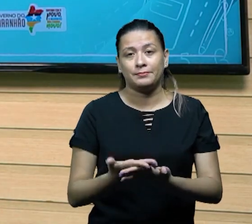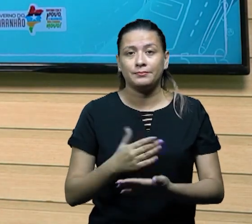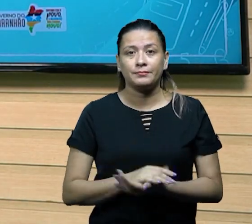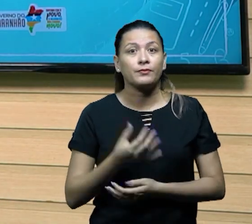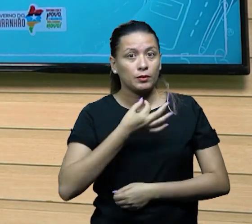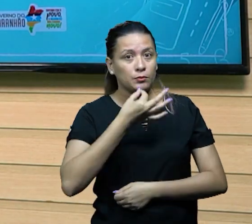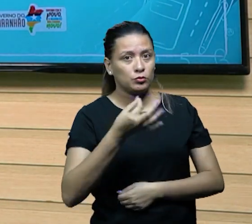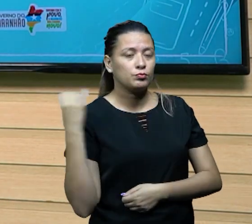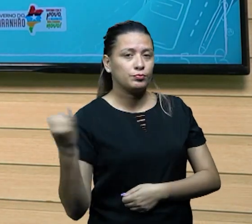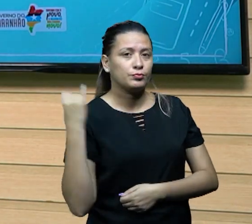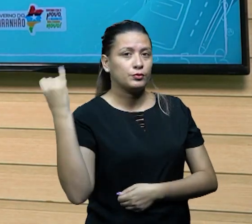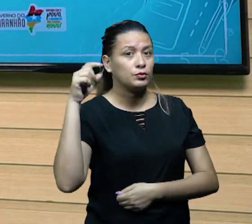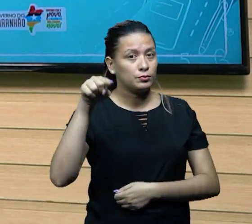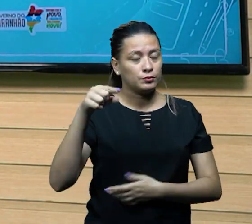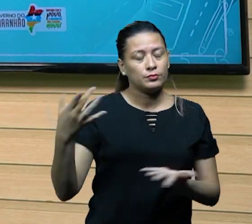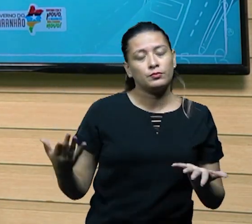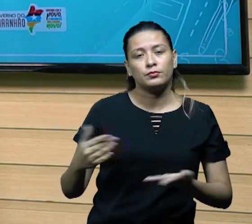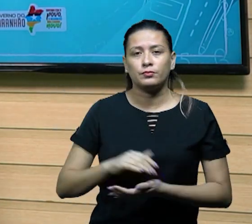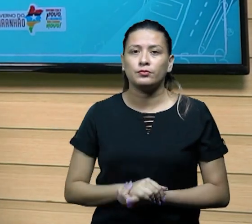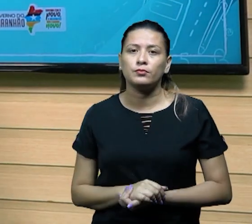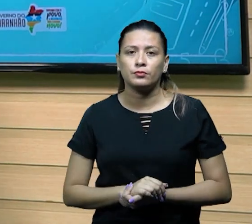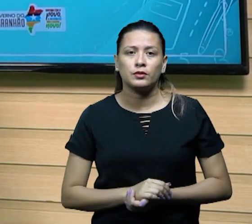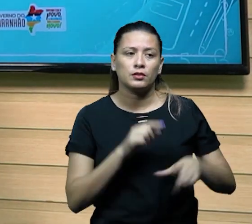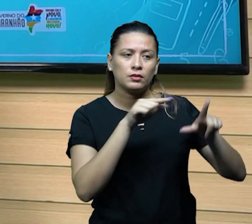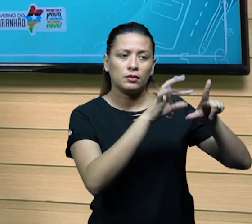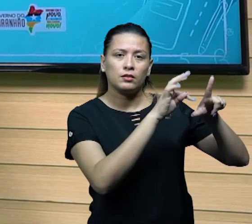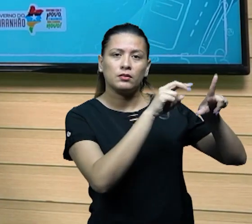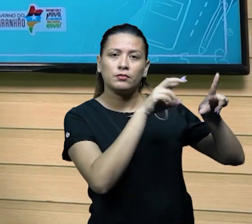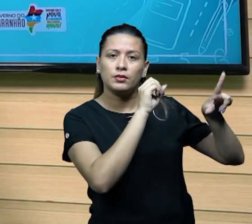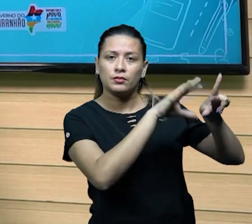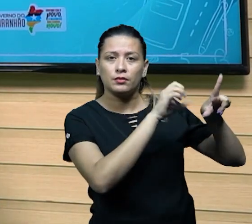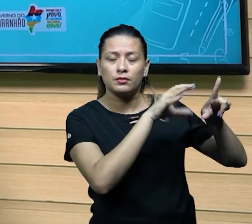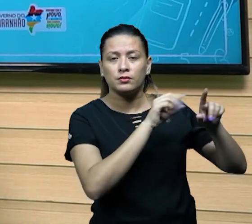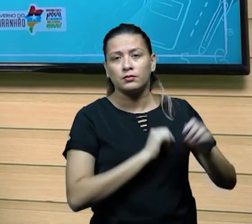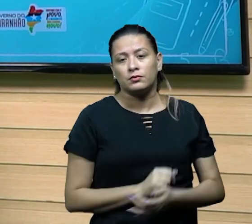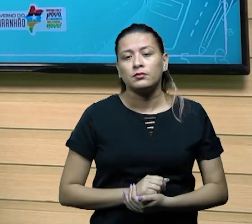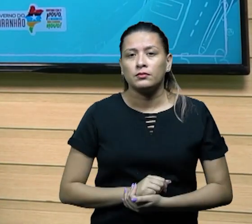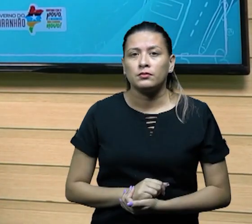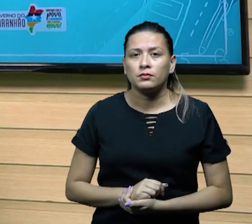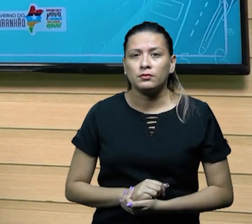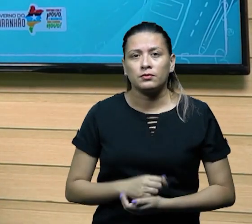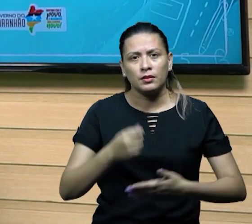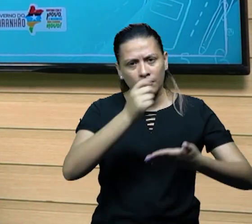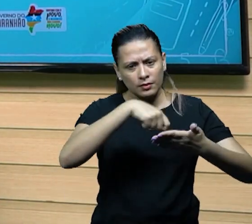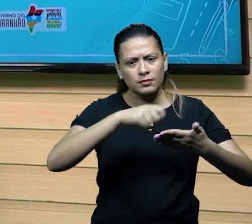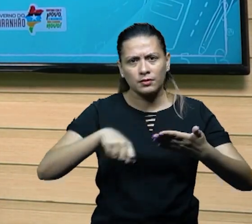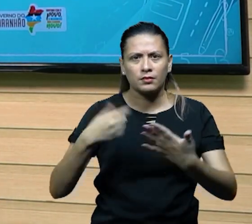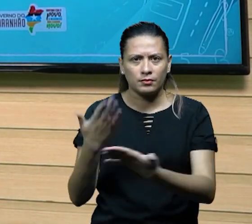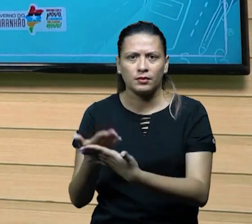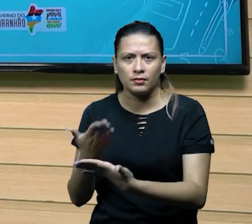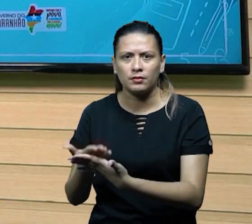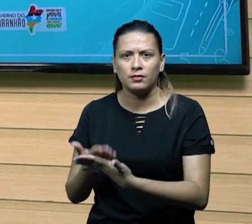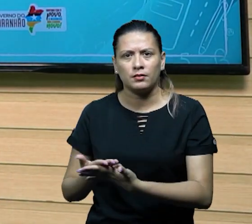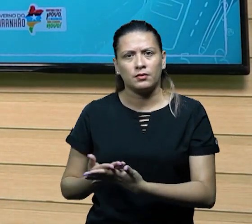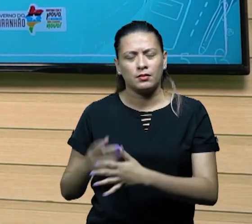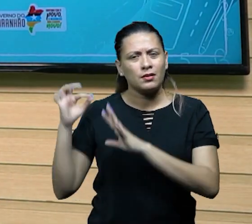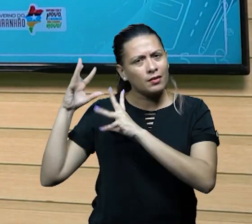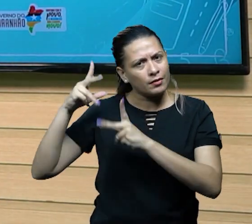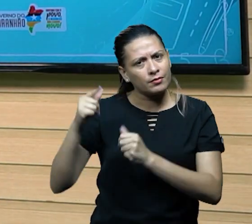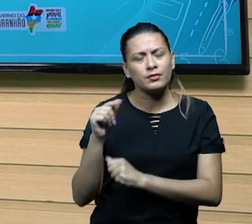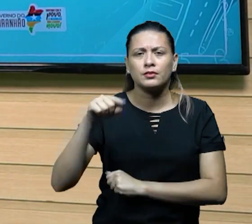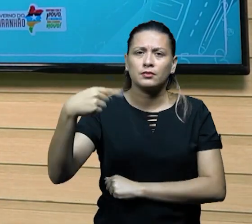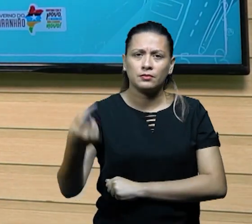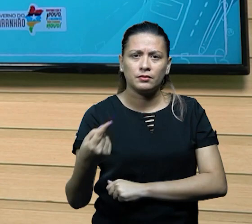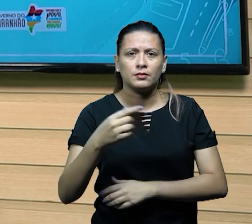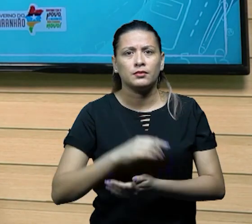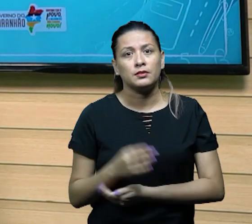estudando. Eu quero dar uma dica importante para você que está ali acompanhando a TV Educação Nossa. Escreva as nossas aulas,